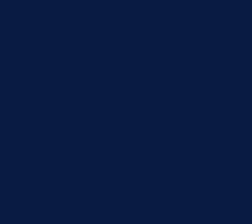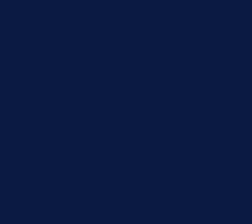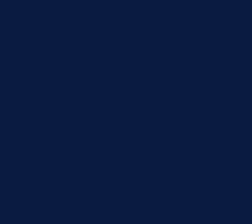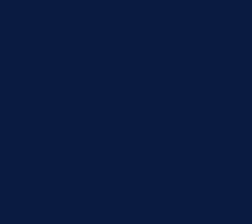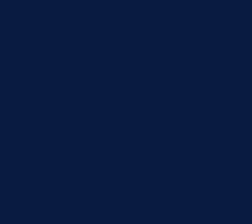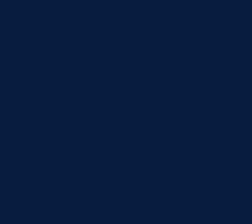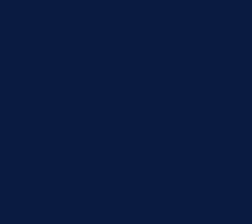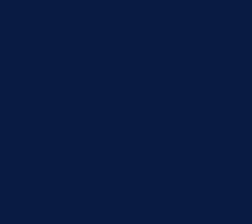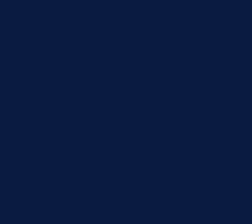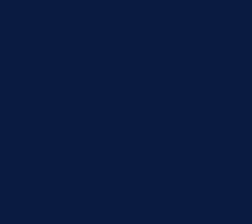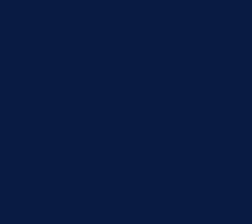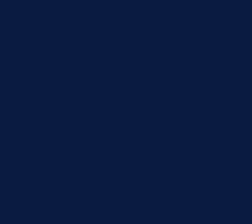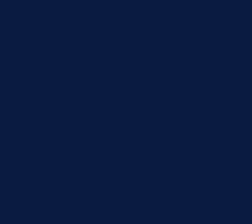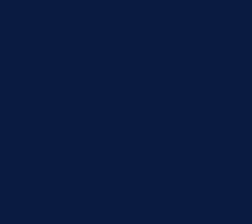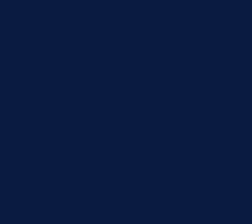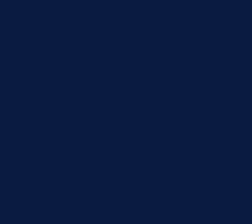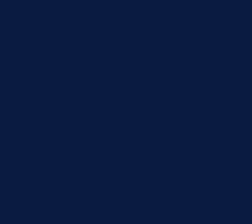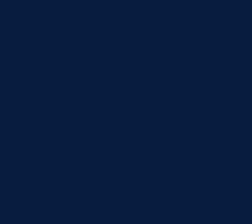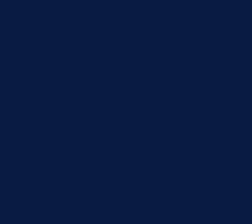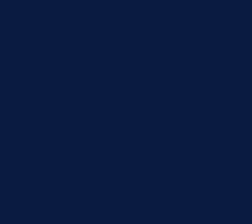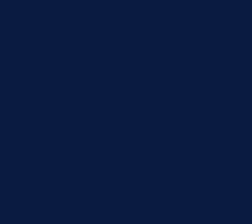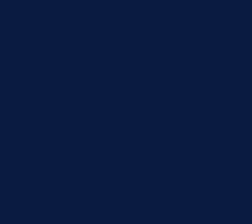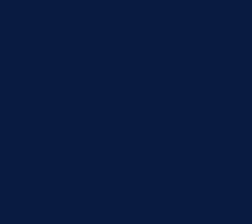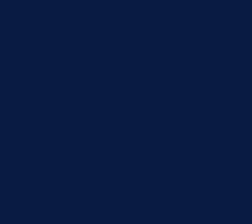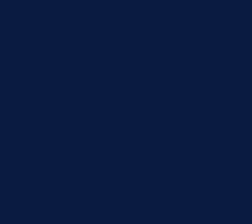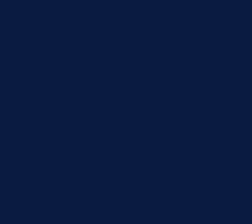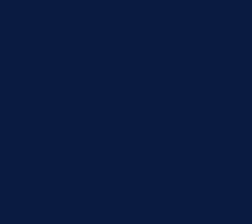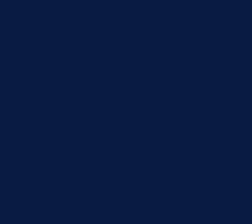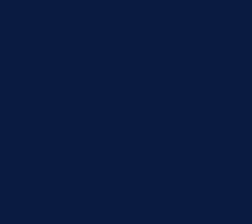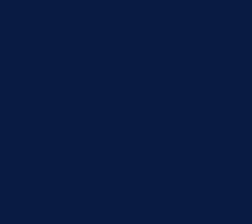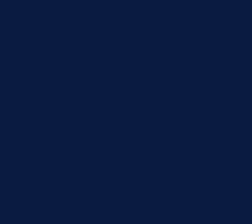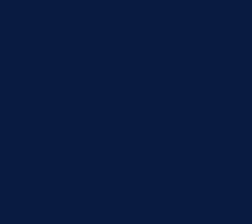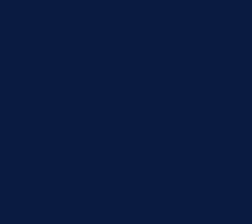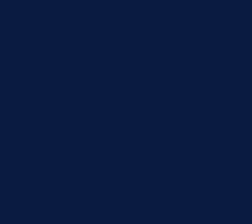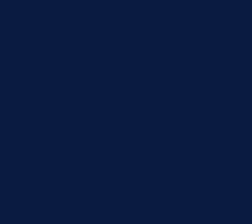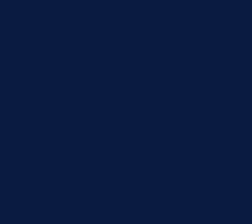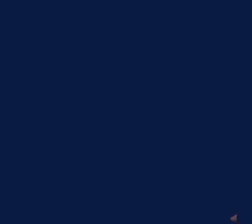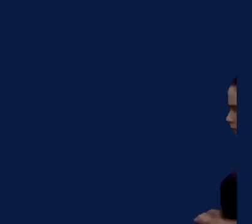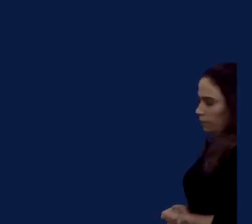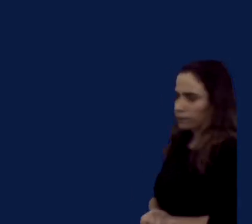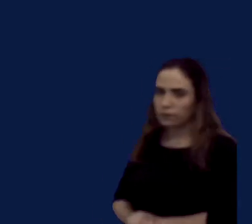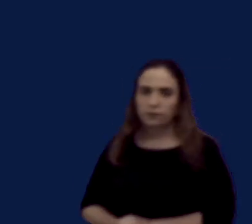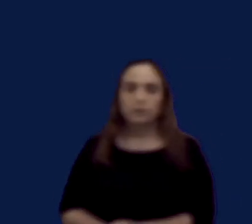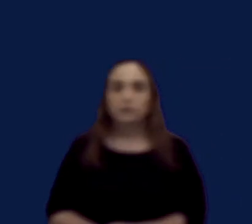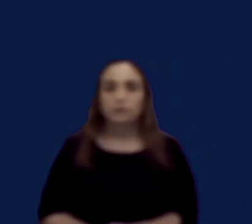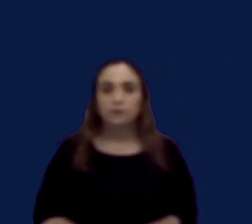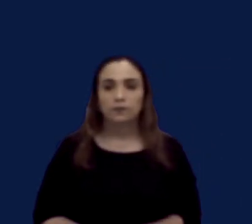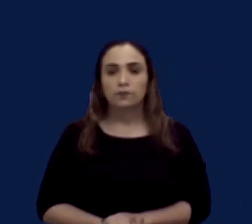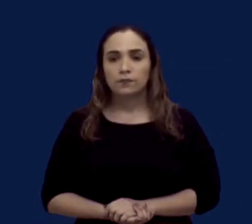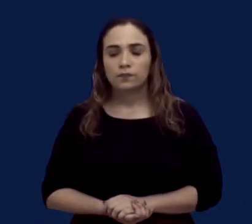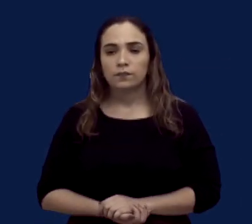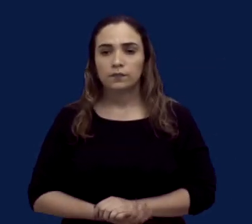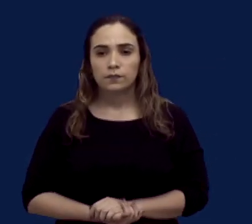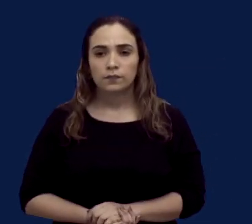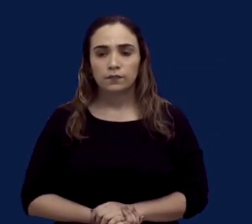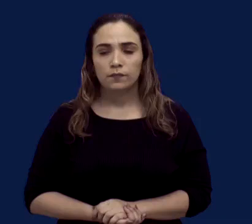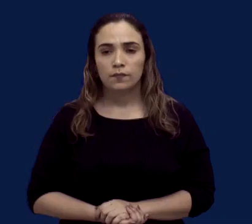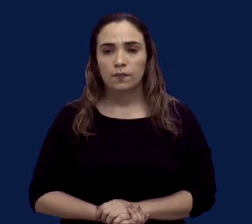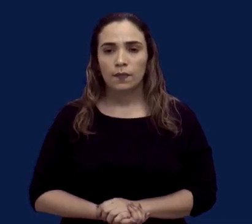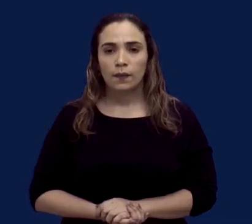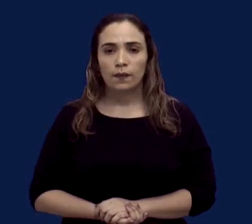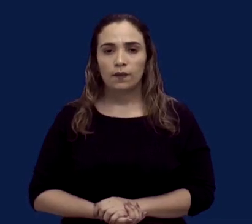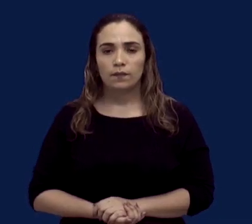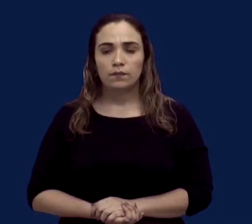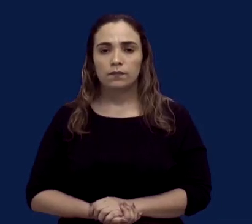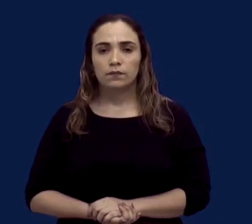Alfran Júnior, Clairton Goel, espero ter falado certo seu nome. E aí, bom,